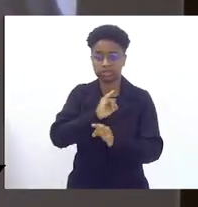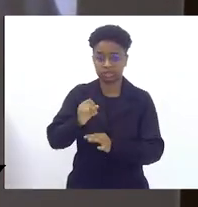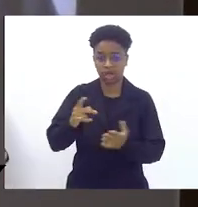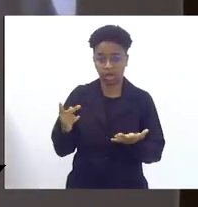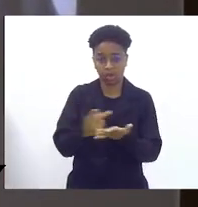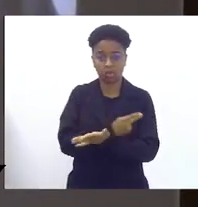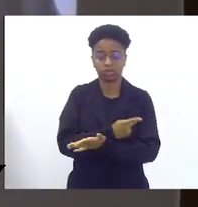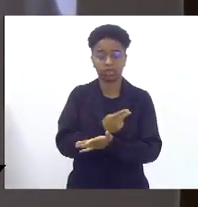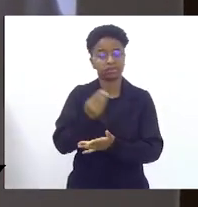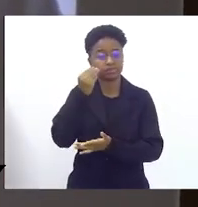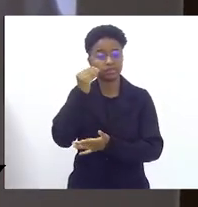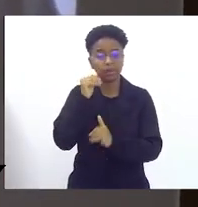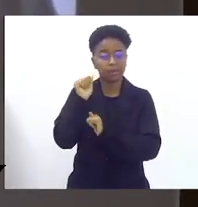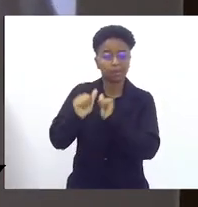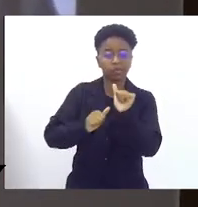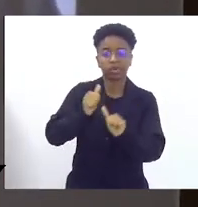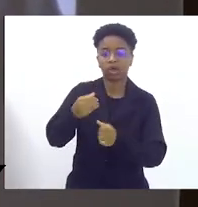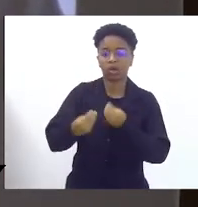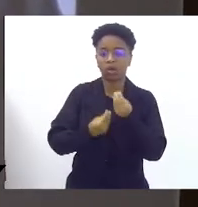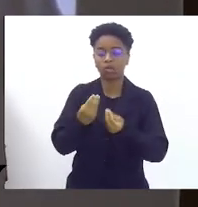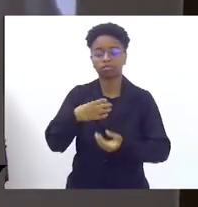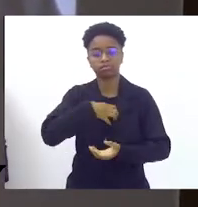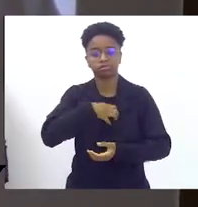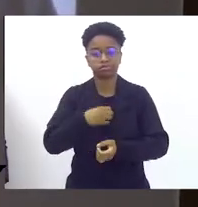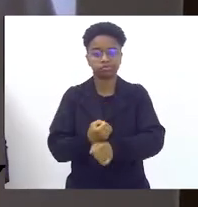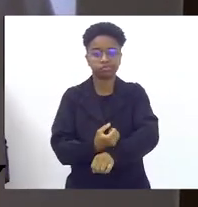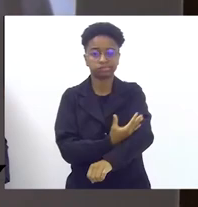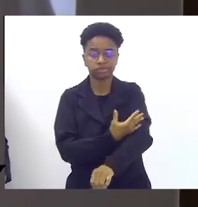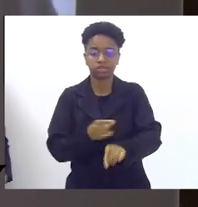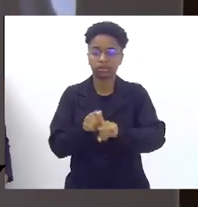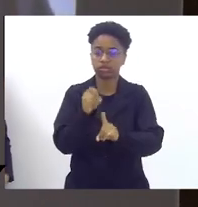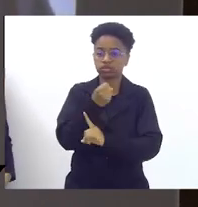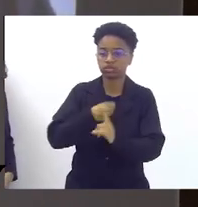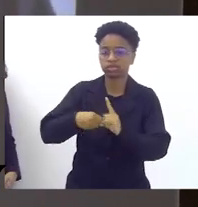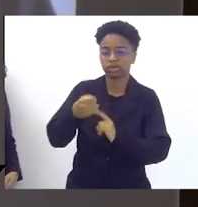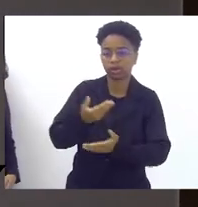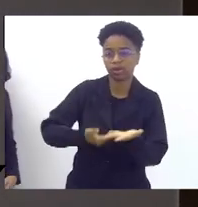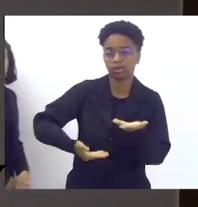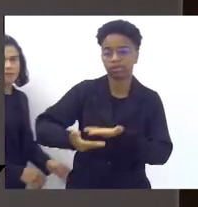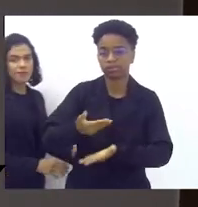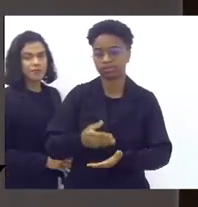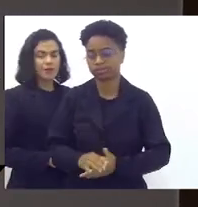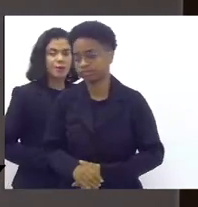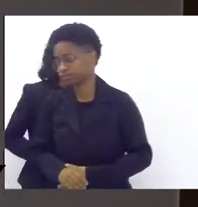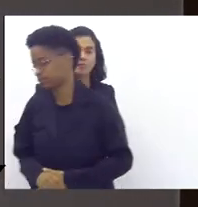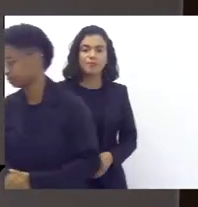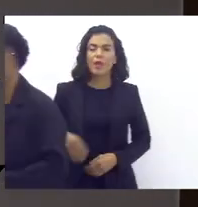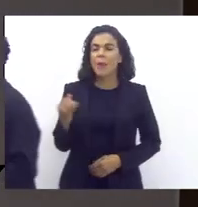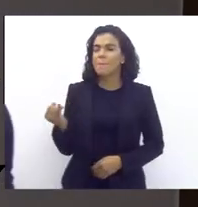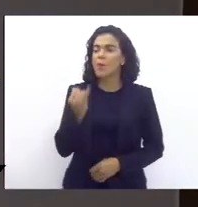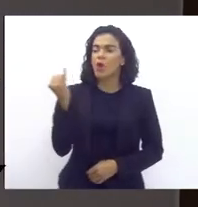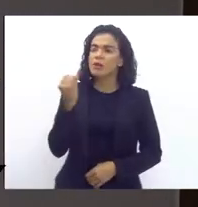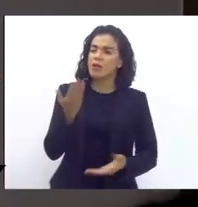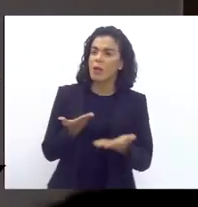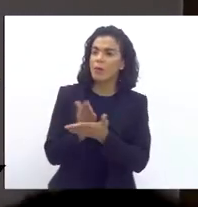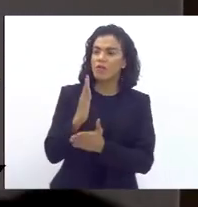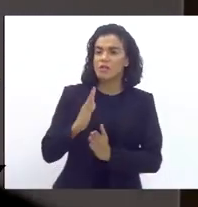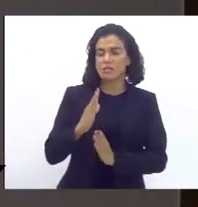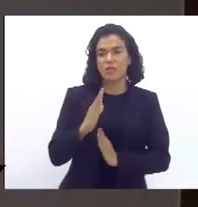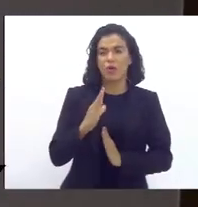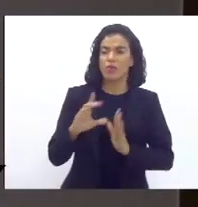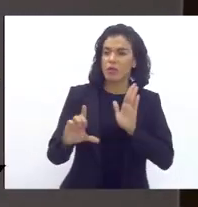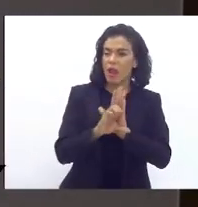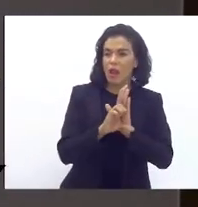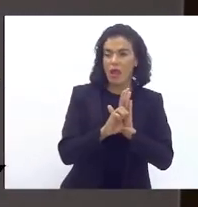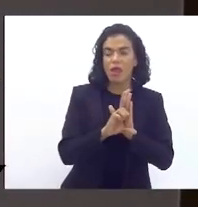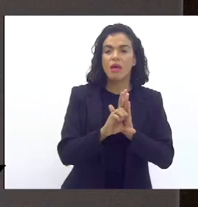reverter físicos e emocionais e sociais que essa pessoa vai levar para sempre é muito importante a aprovação da Lei que está tramitando aí